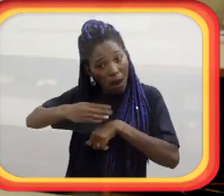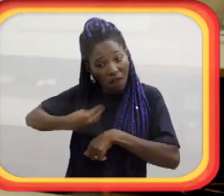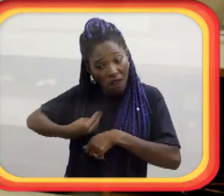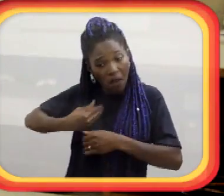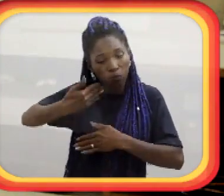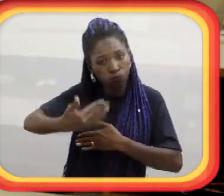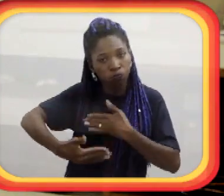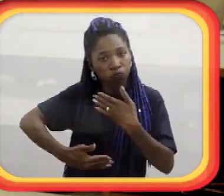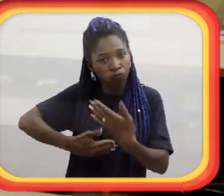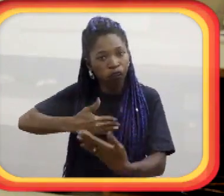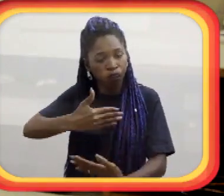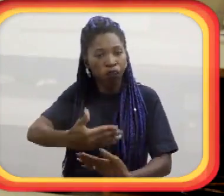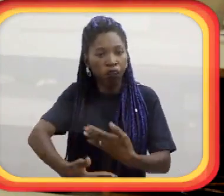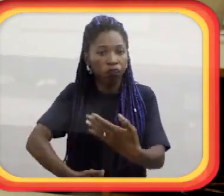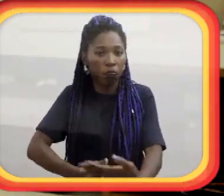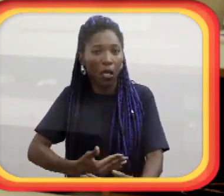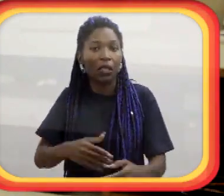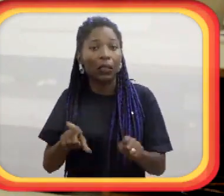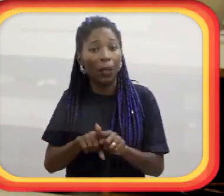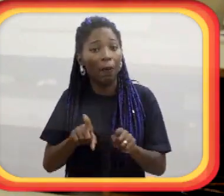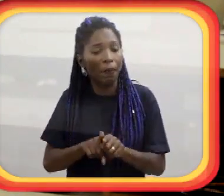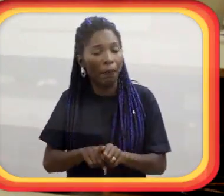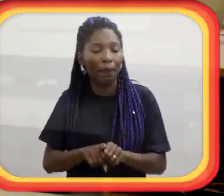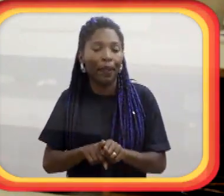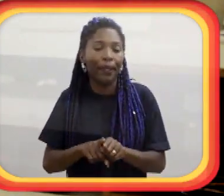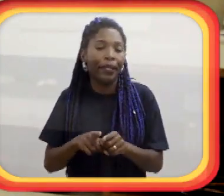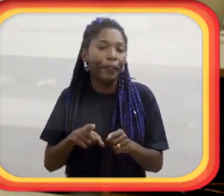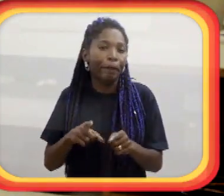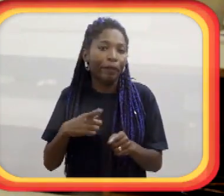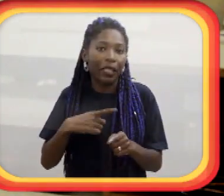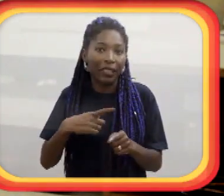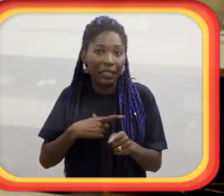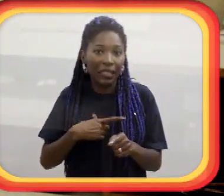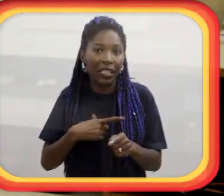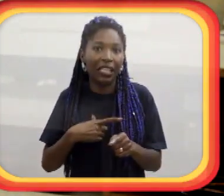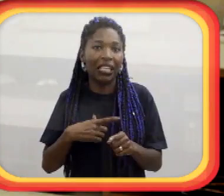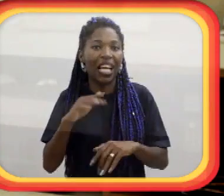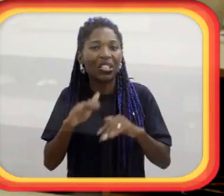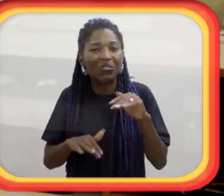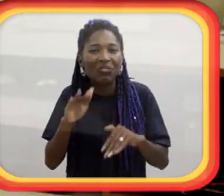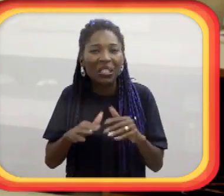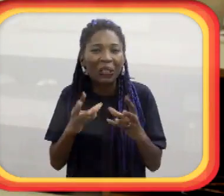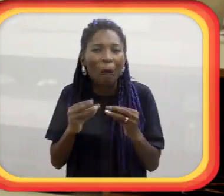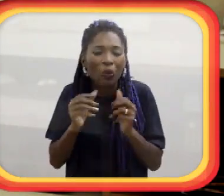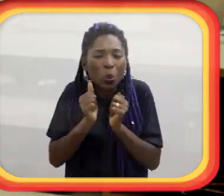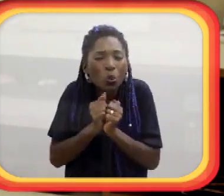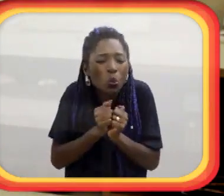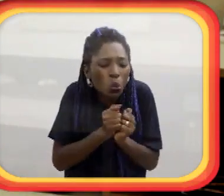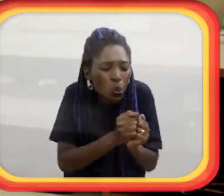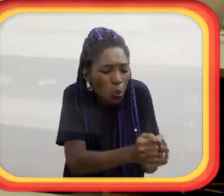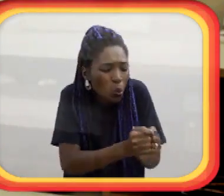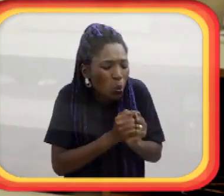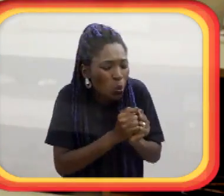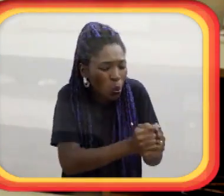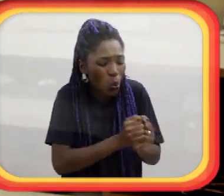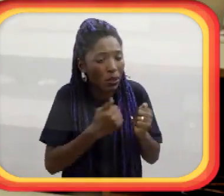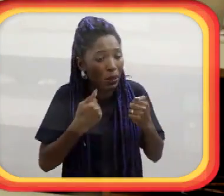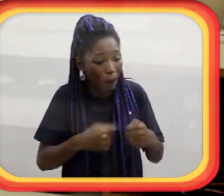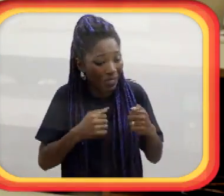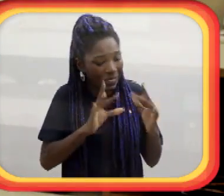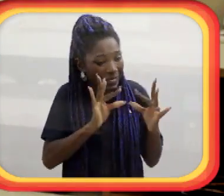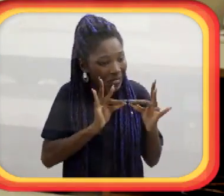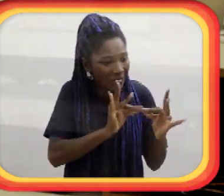vivência com ela, né? Com todas as licenças que eu tenho, que é uma convivência que é muito amalgamada, né?